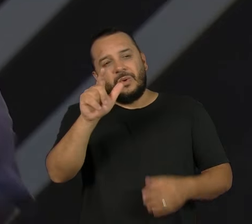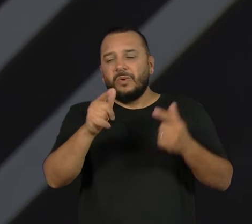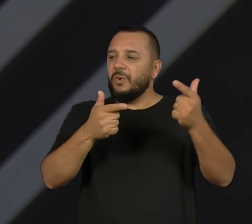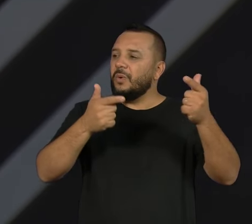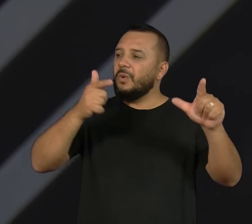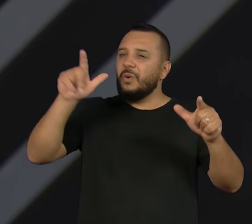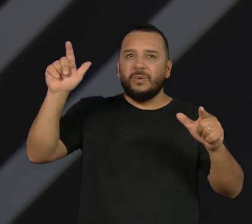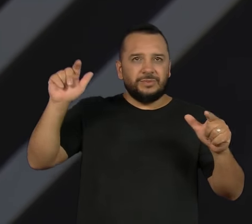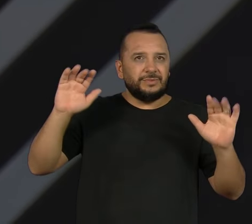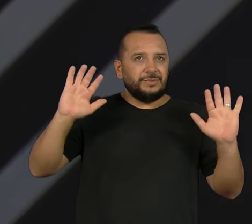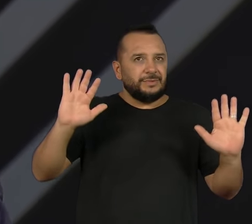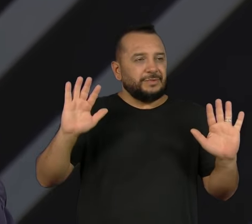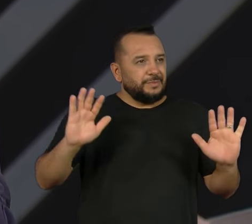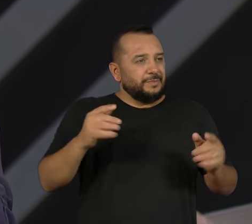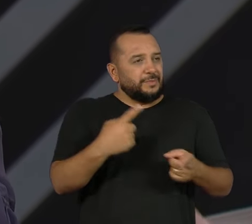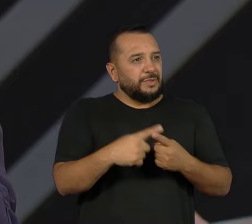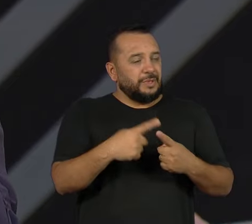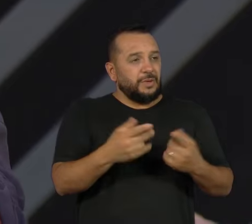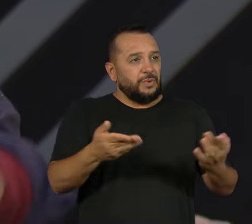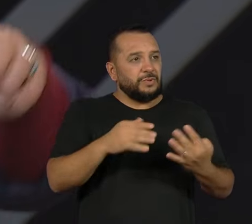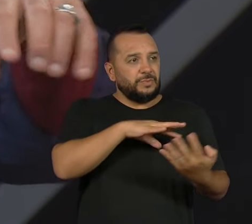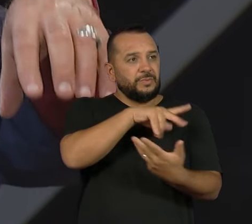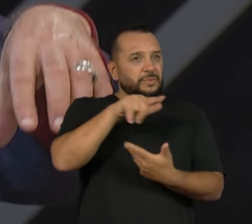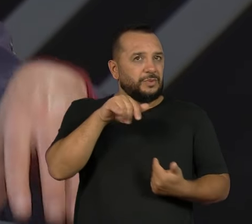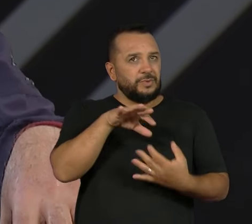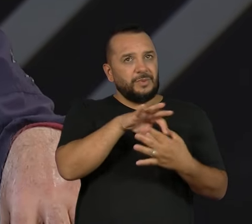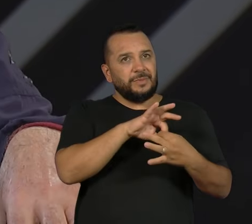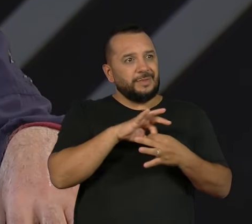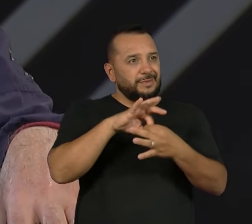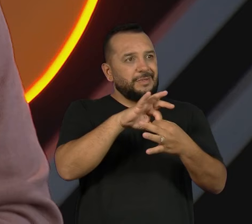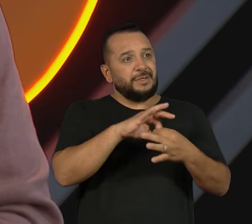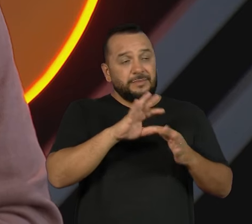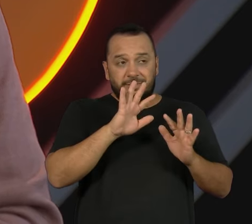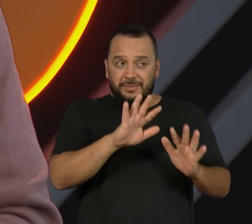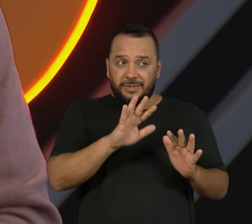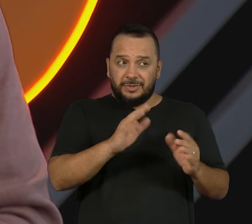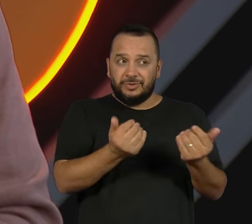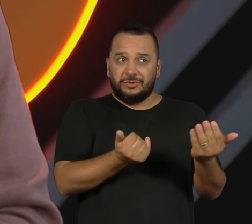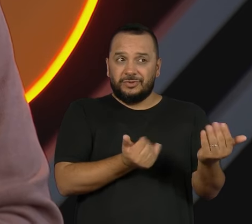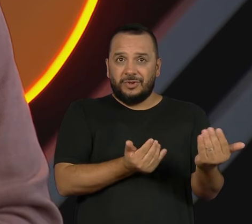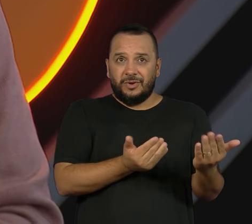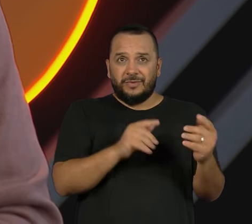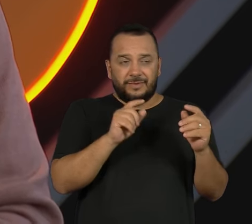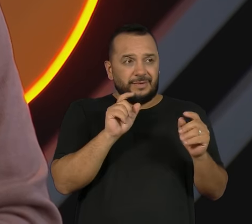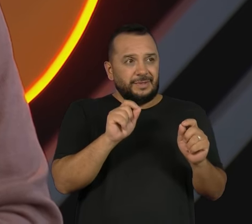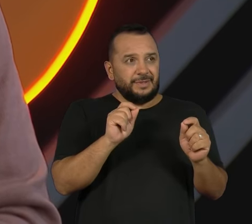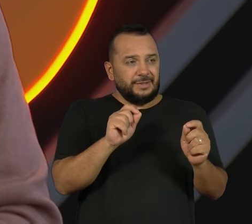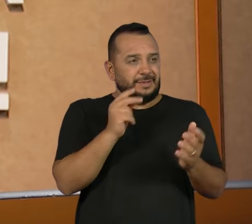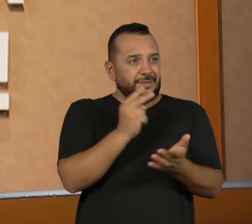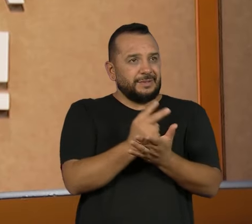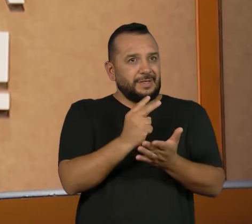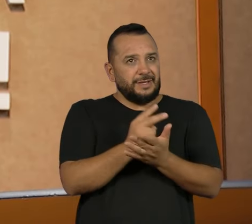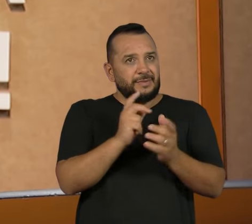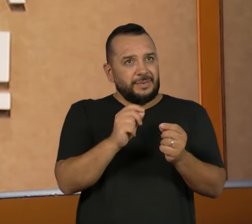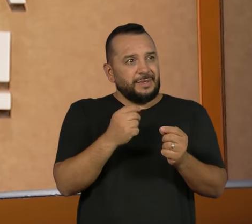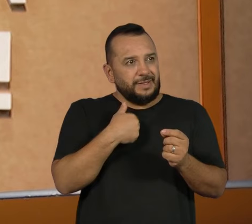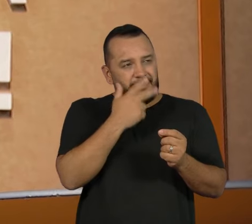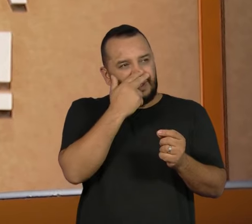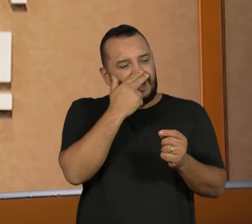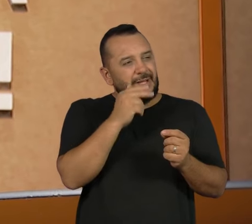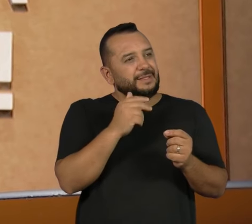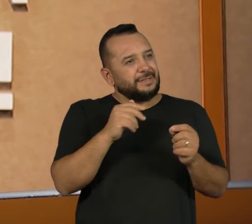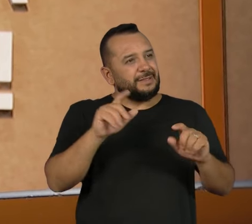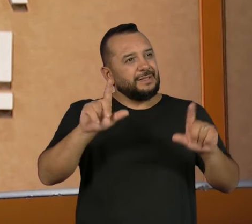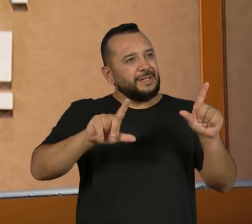mundo que se diz hoje globalizado, e o jovem submetido à mídia de hoje aprisiona o